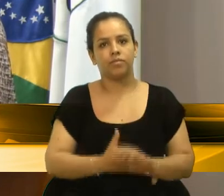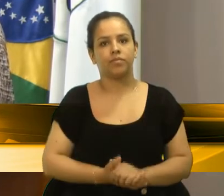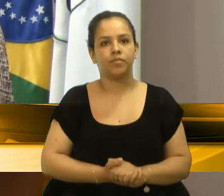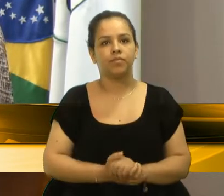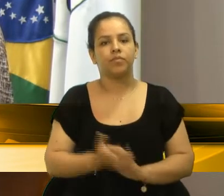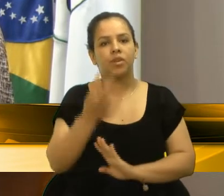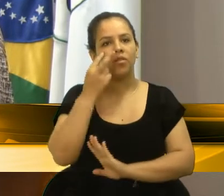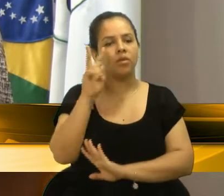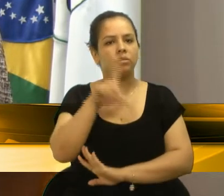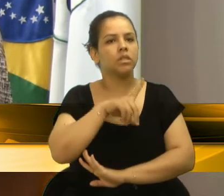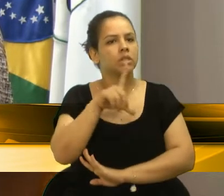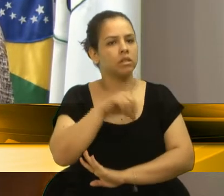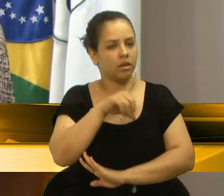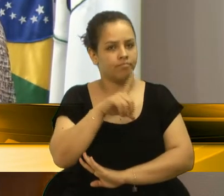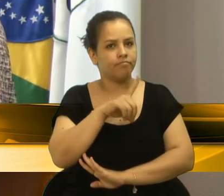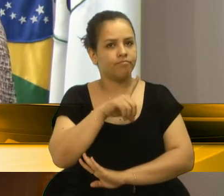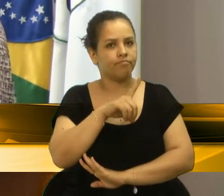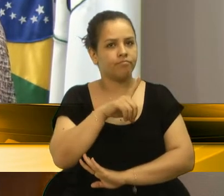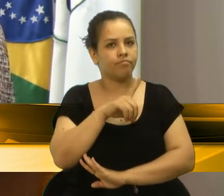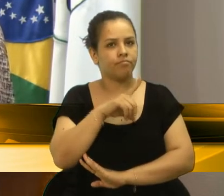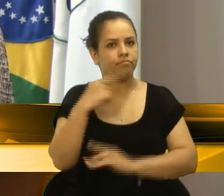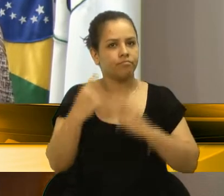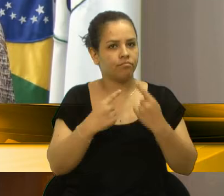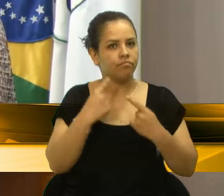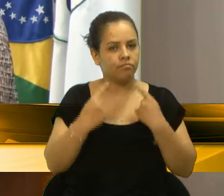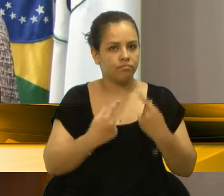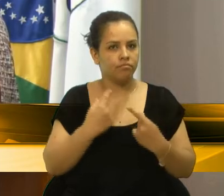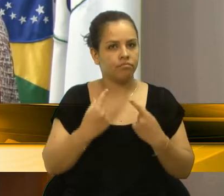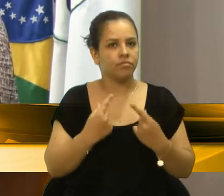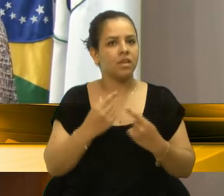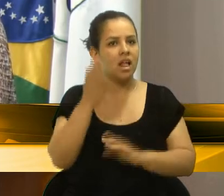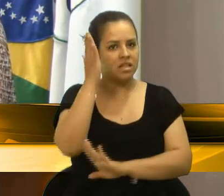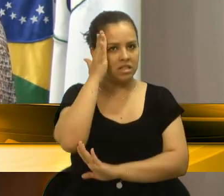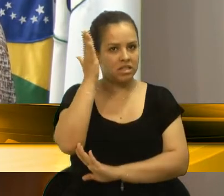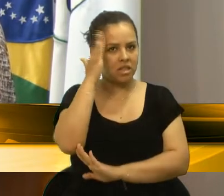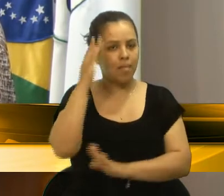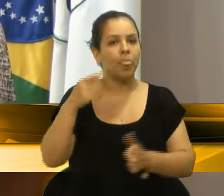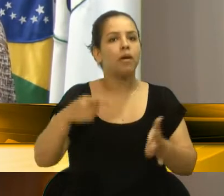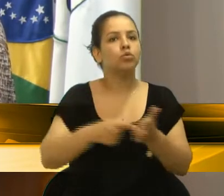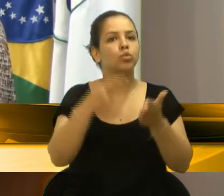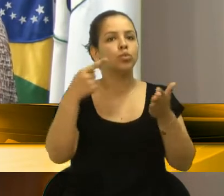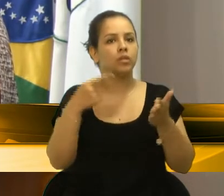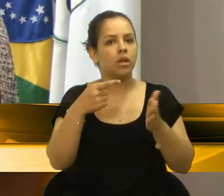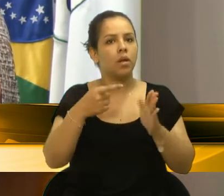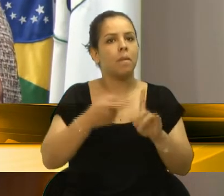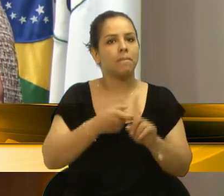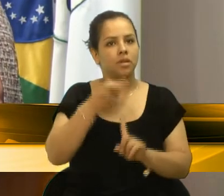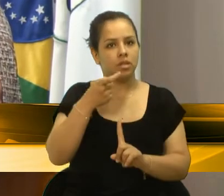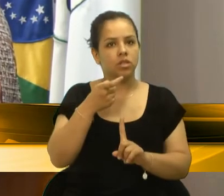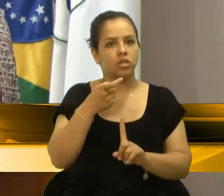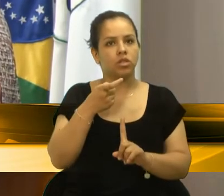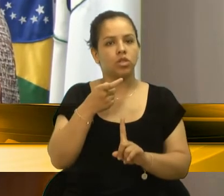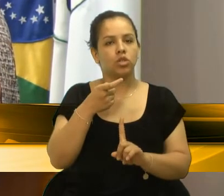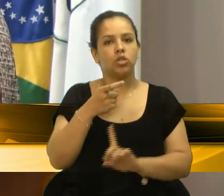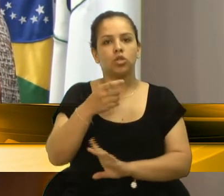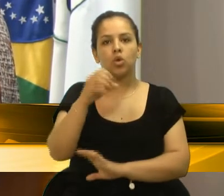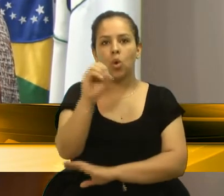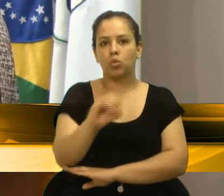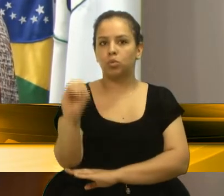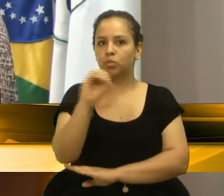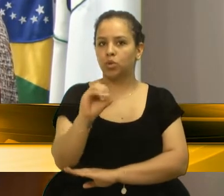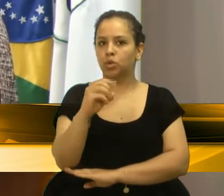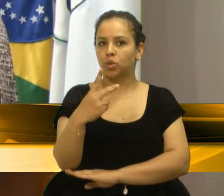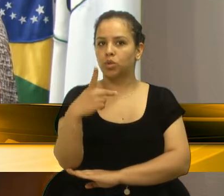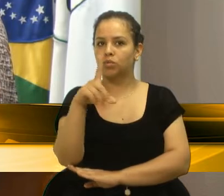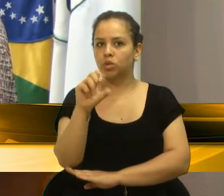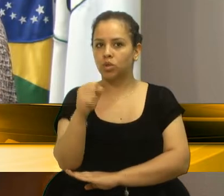consta da denúncia? É sabido que o denunciado, no mês de outubro de 2018,